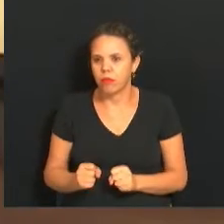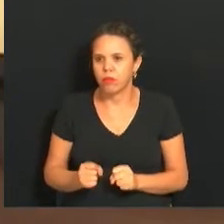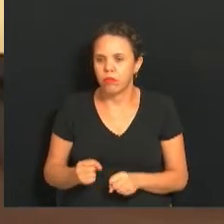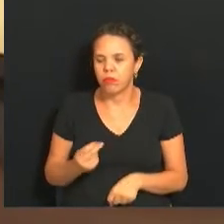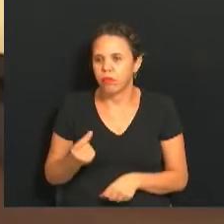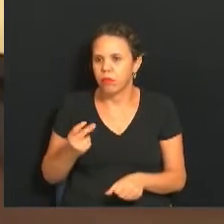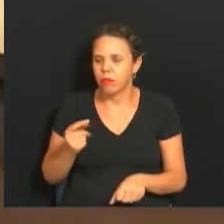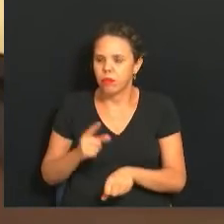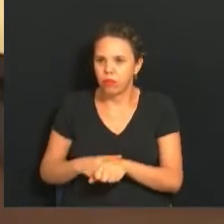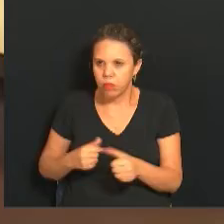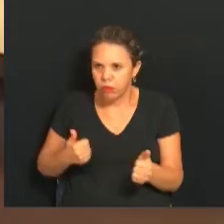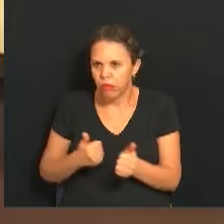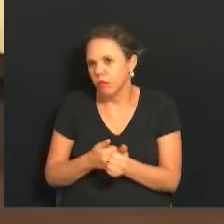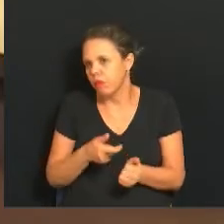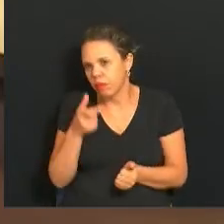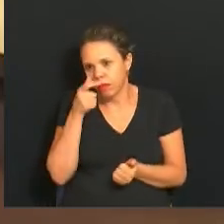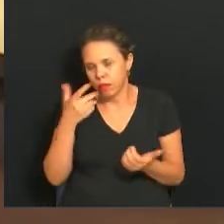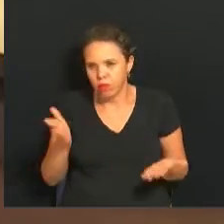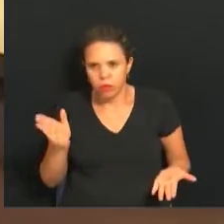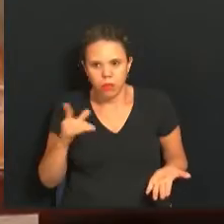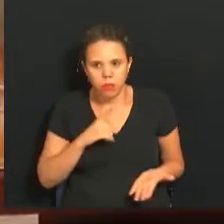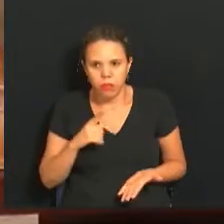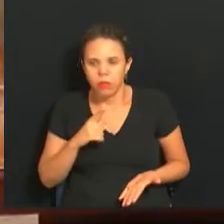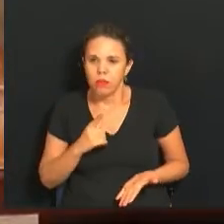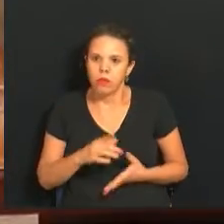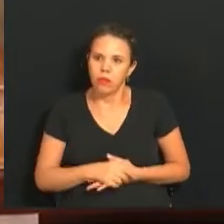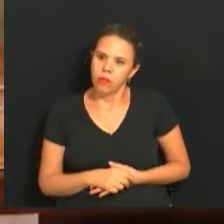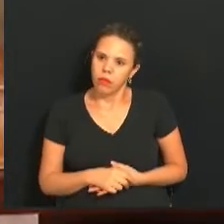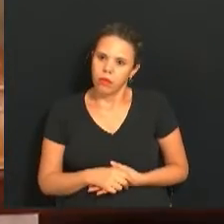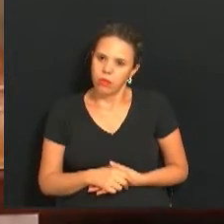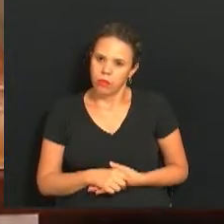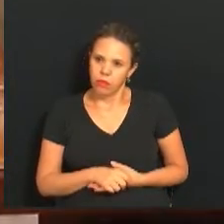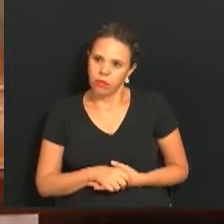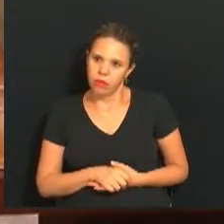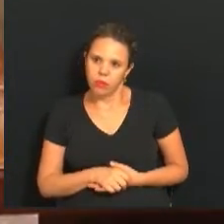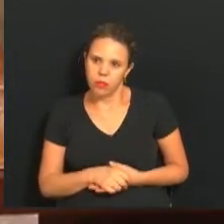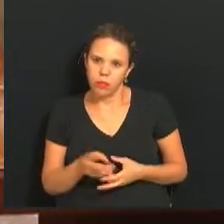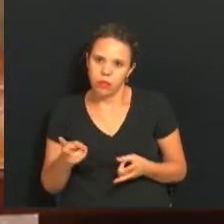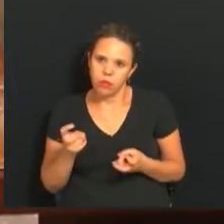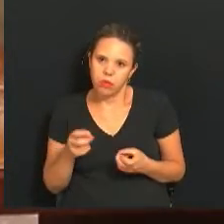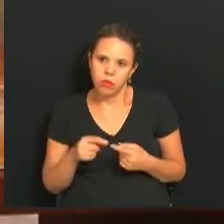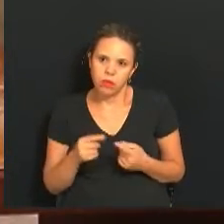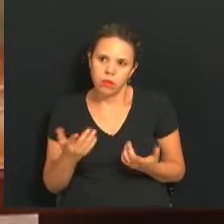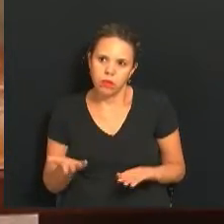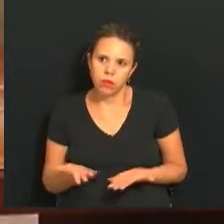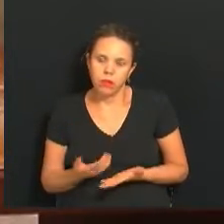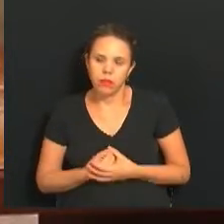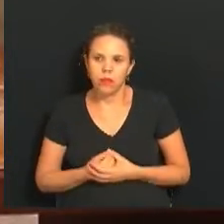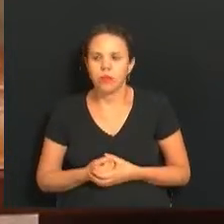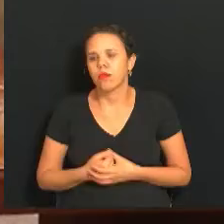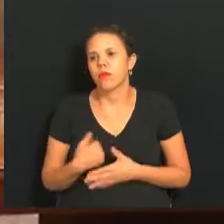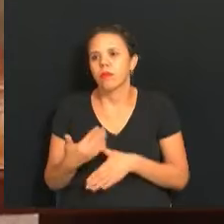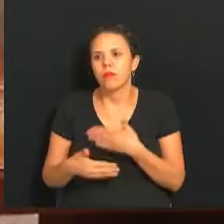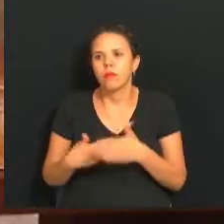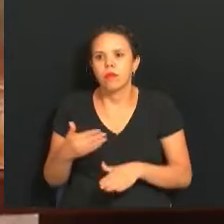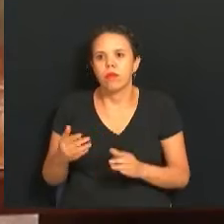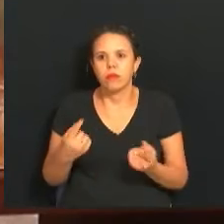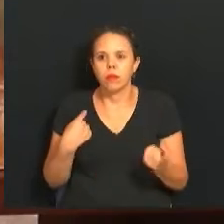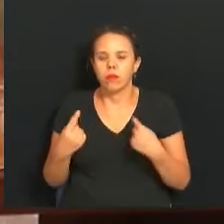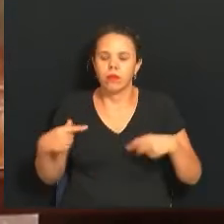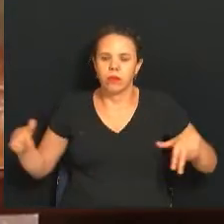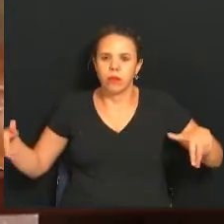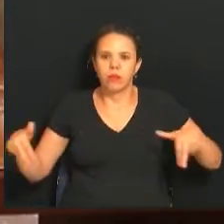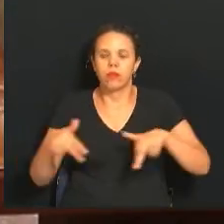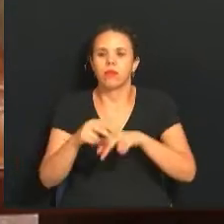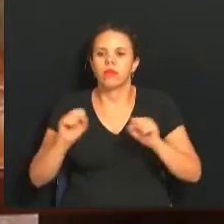frente da vitrine. Então ele já tem que bater o olho e ter aquele feeling de se identificar. Ele tem que estar passando pelo corredor do shopping